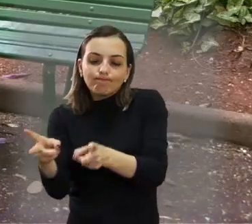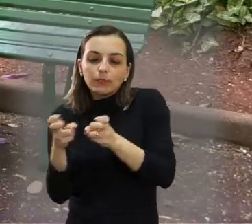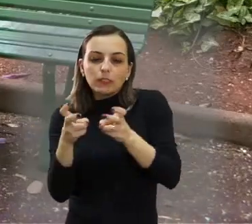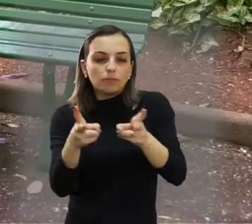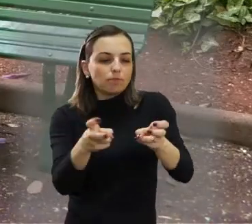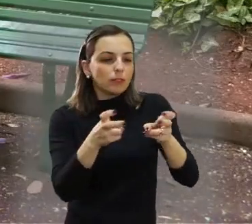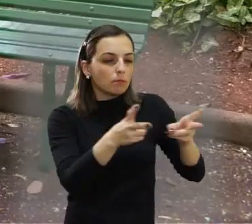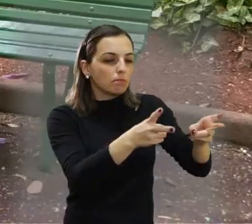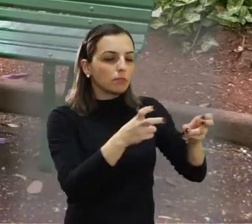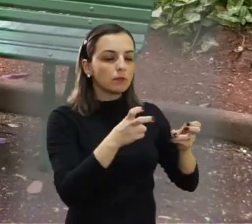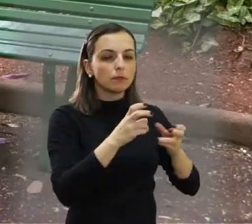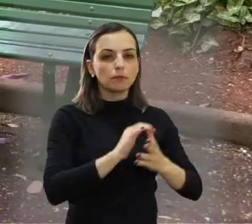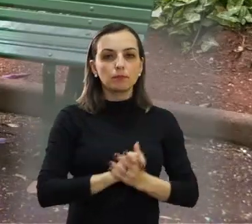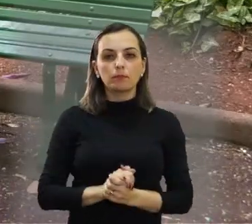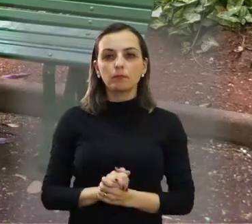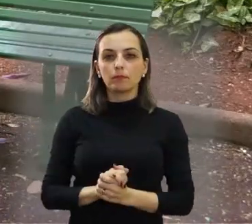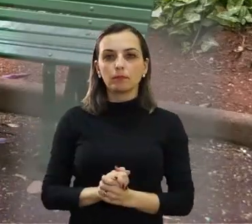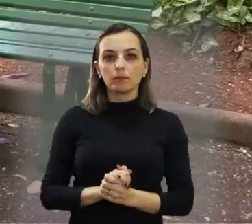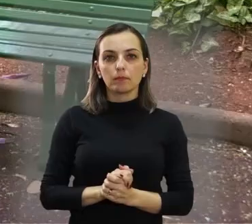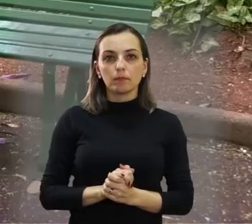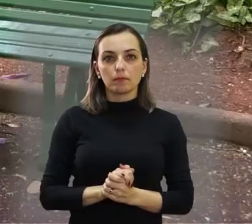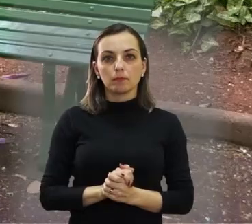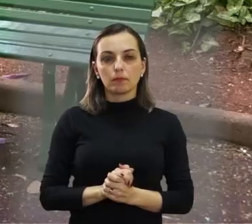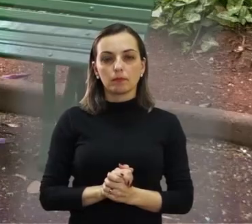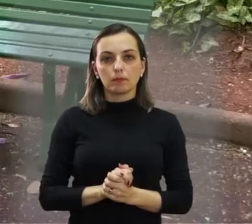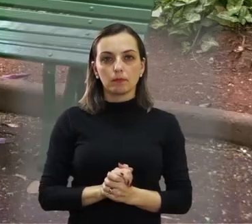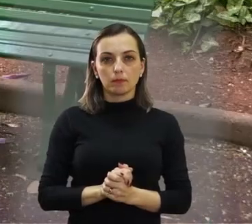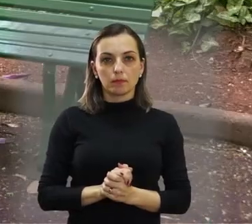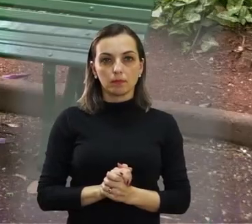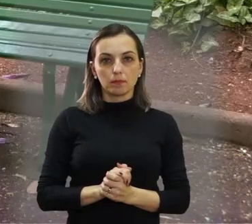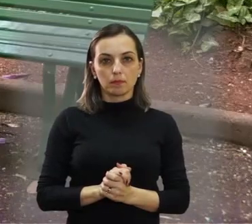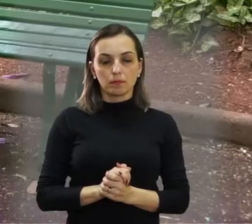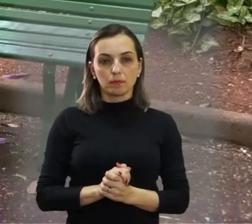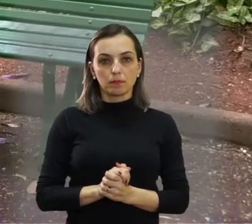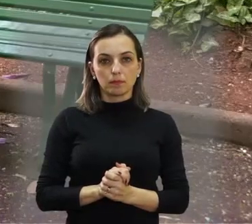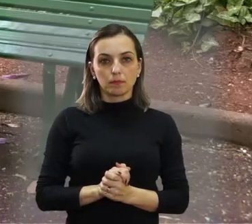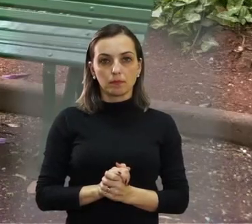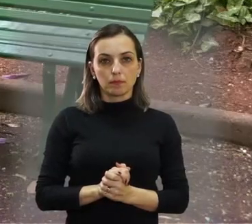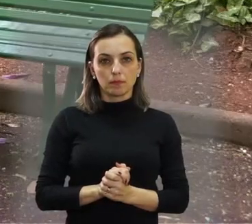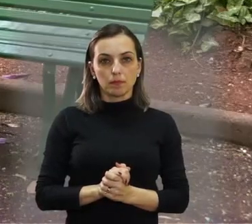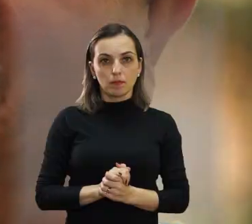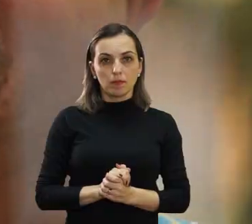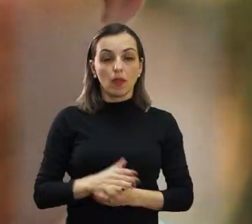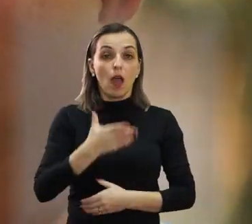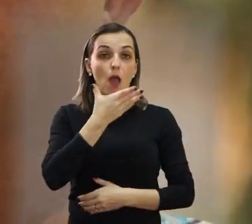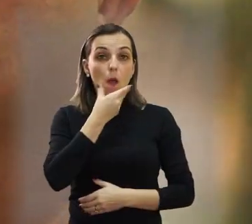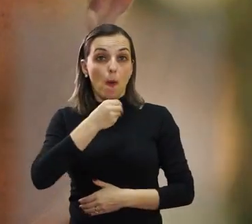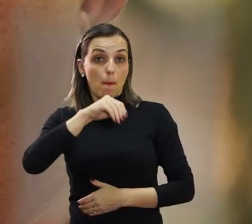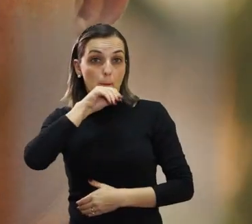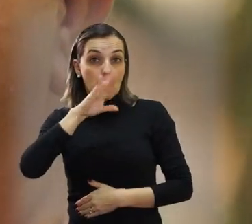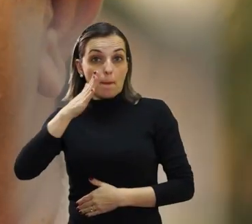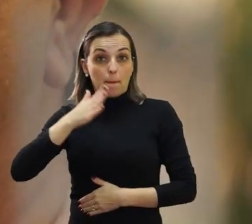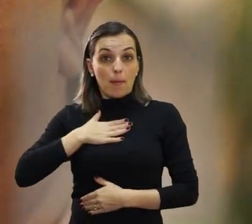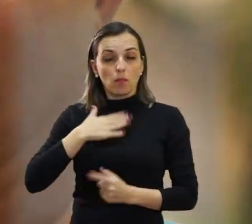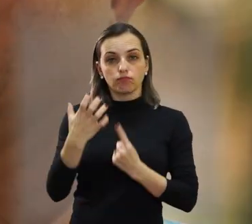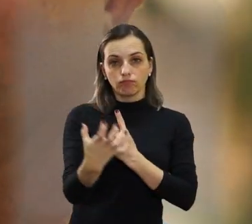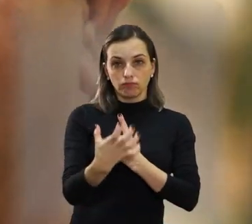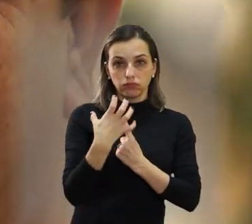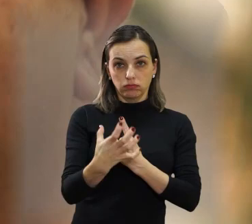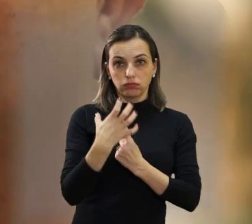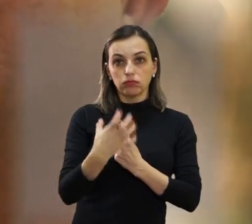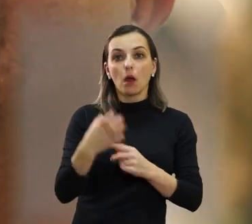cultural presente aqui no Brasil, por ser um país tão grande, de tamanho continental. Em primeiro lugar, o meu pai, por